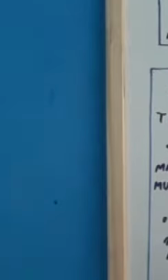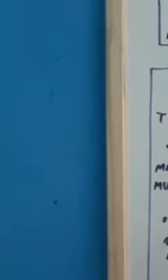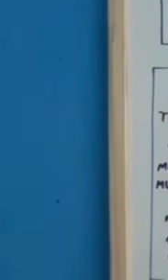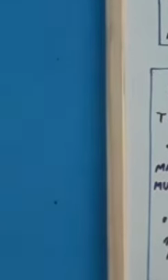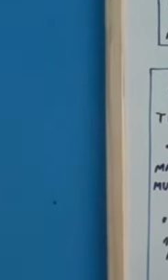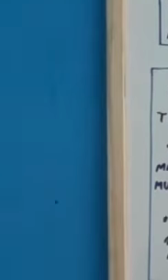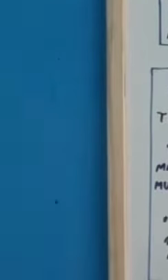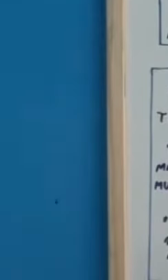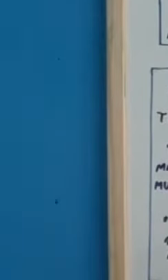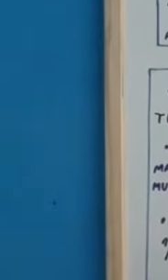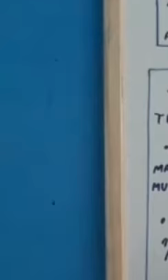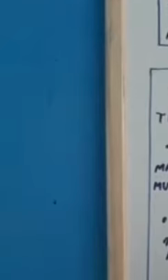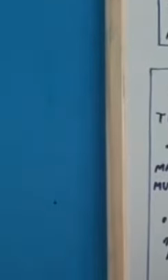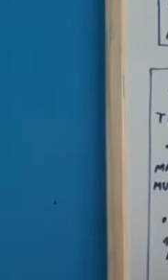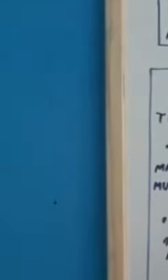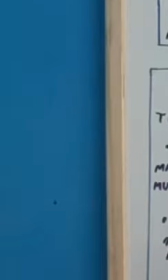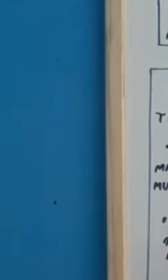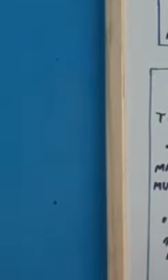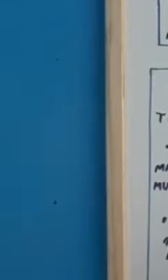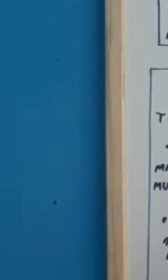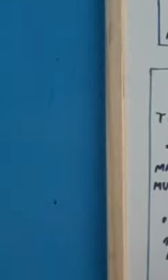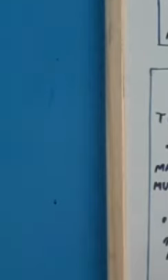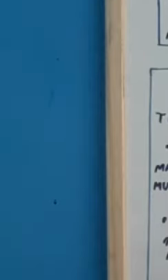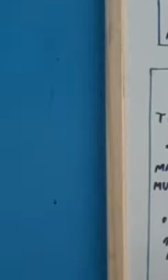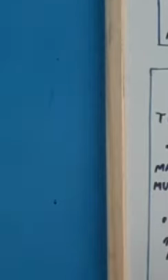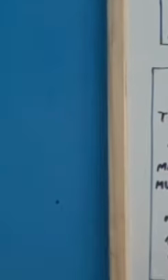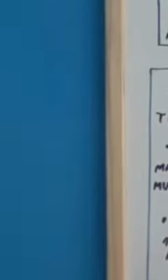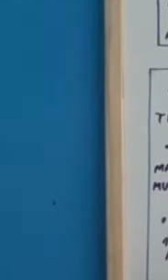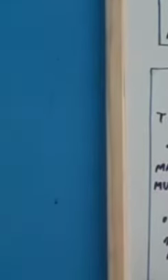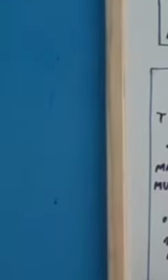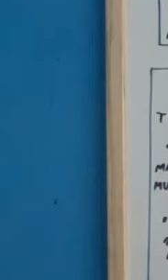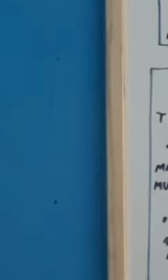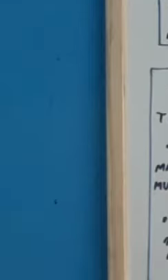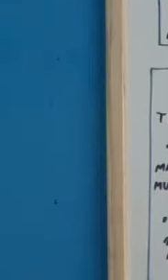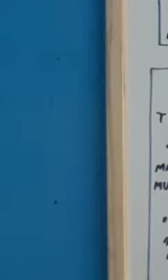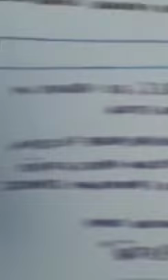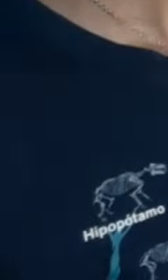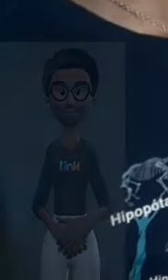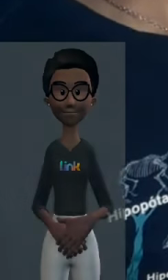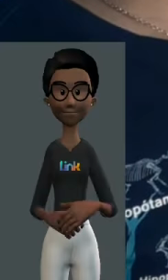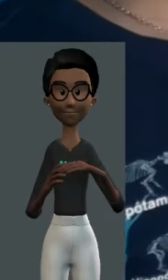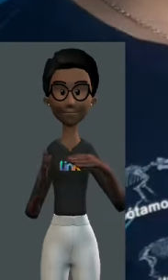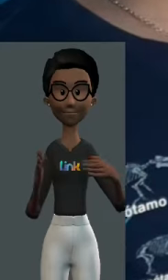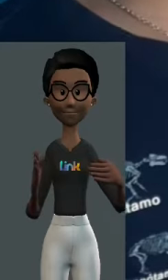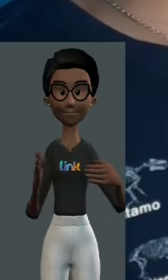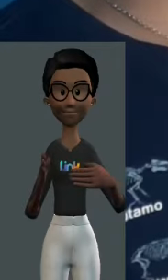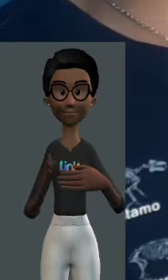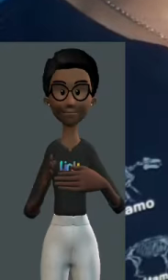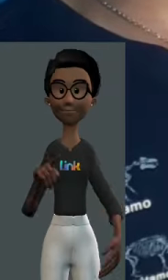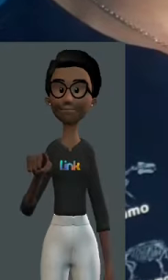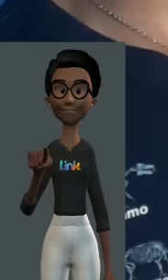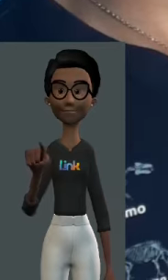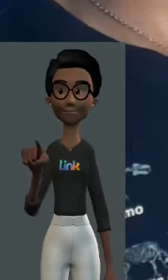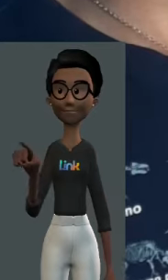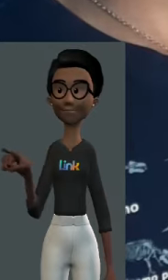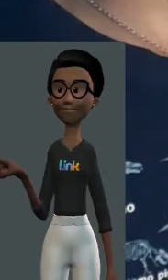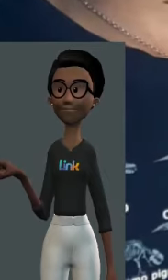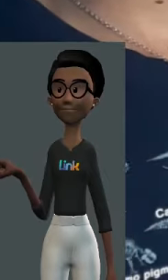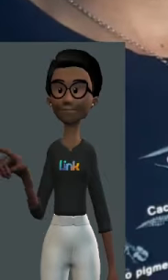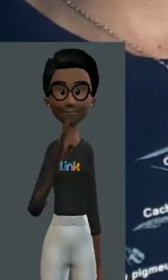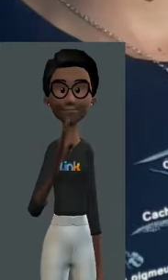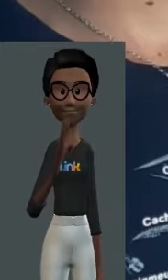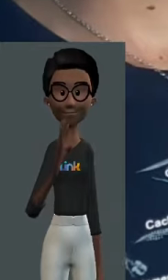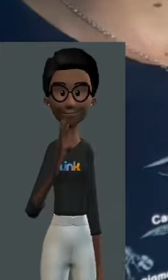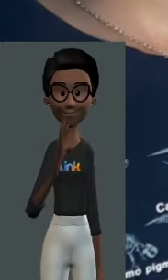do mundo sensível e não as suas cópias imperfeitas do mundo material. Platão também foi um grande crítico